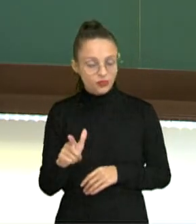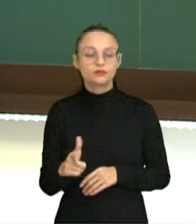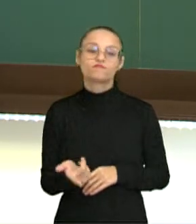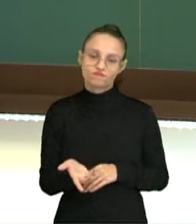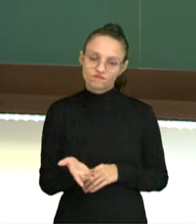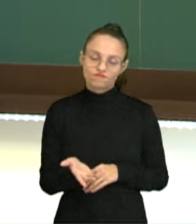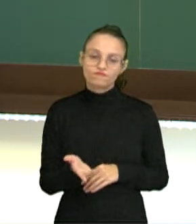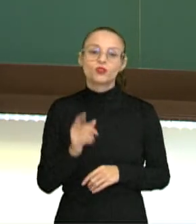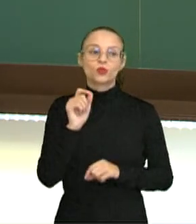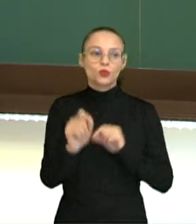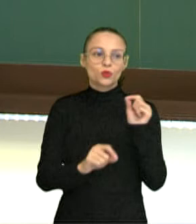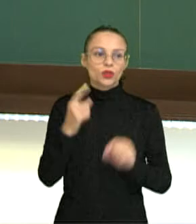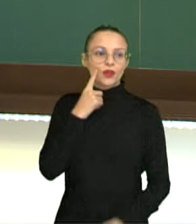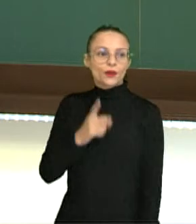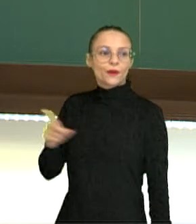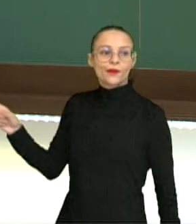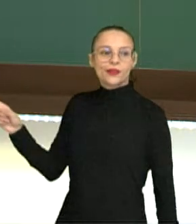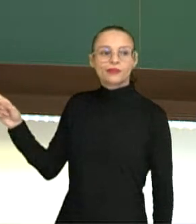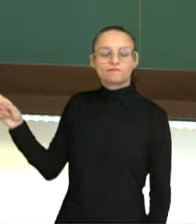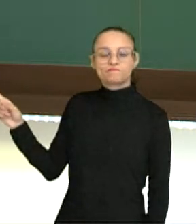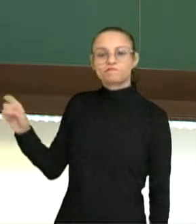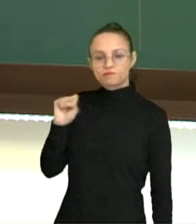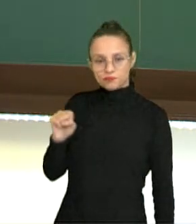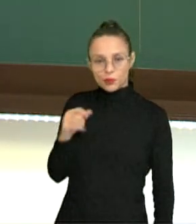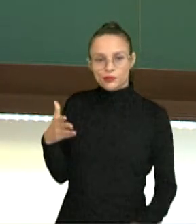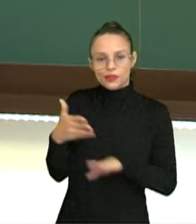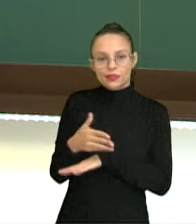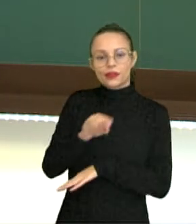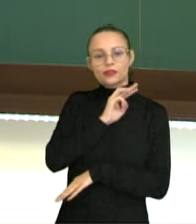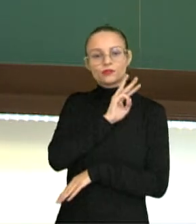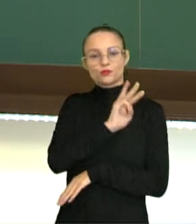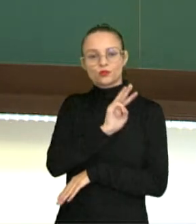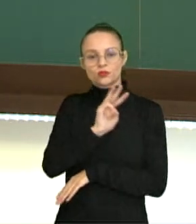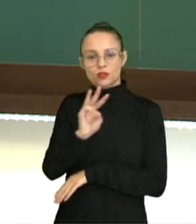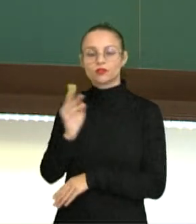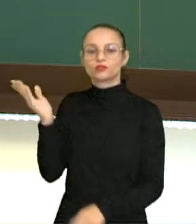faz o escritor da Olimpíada de Língua Portuguesa,